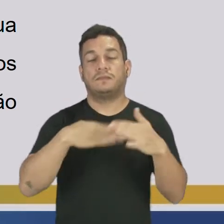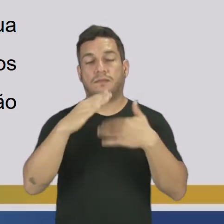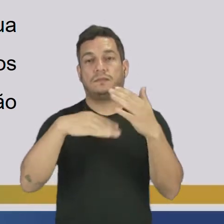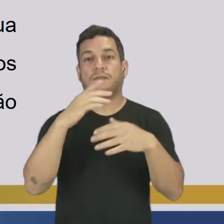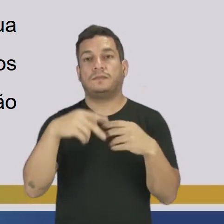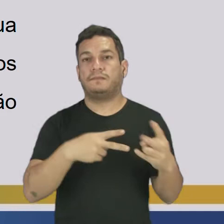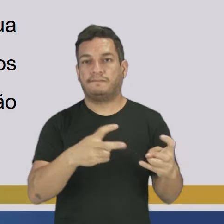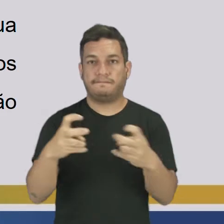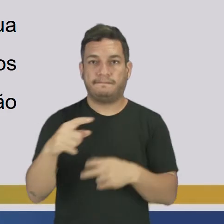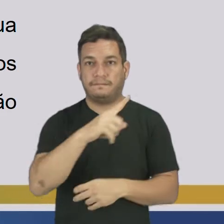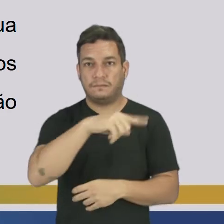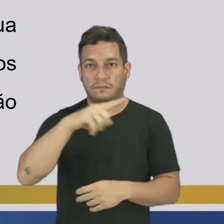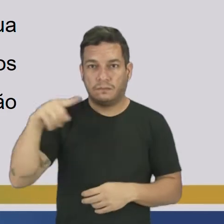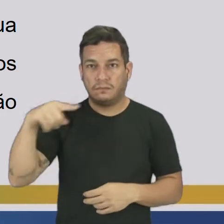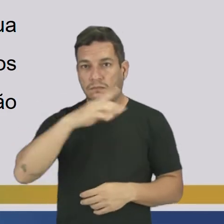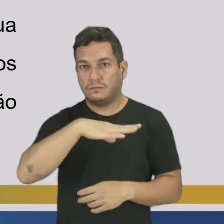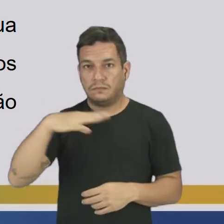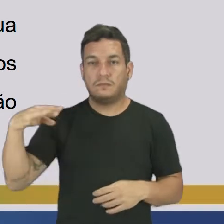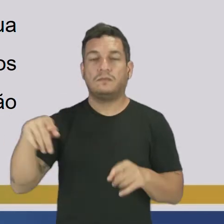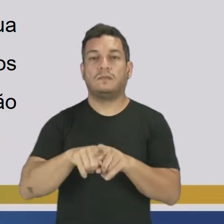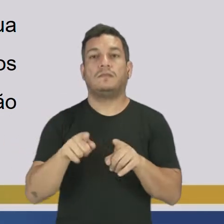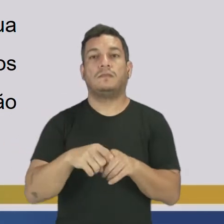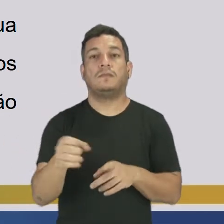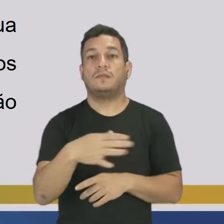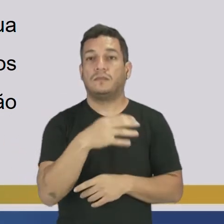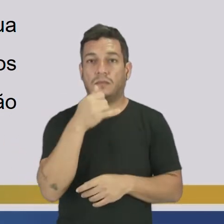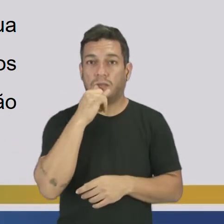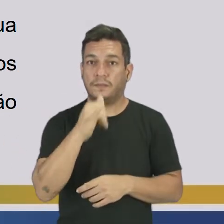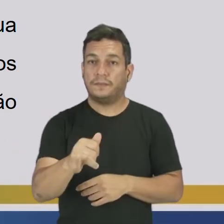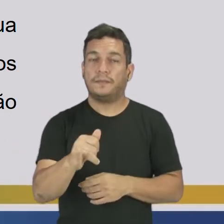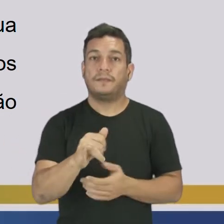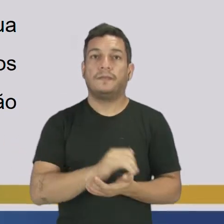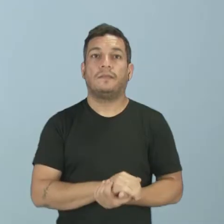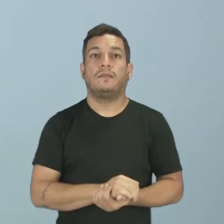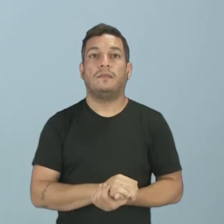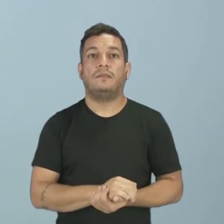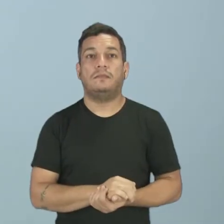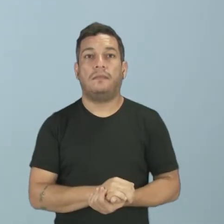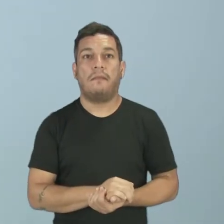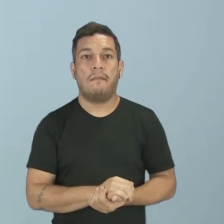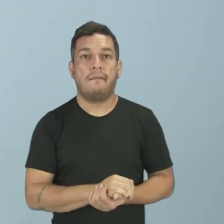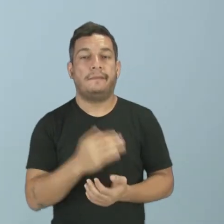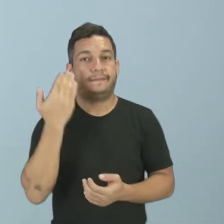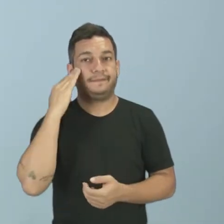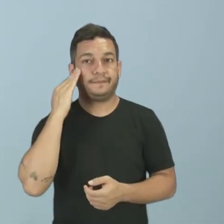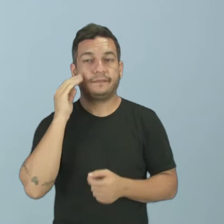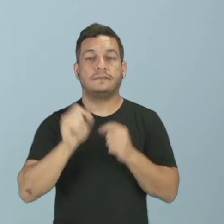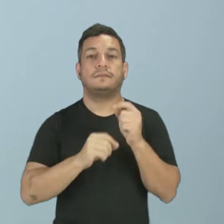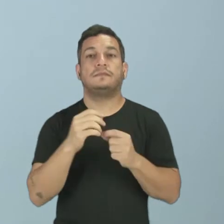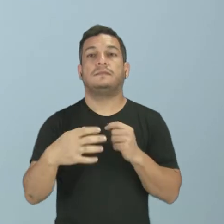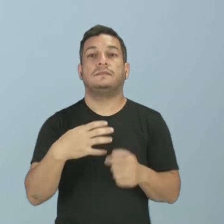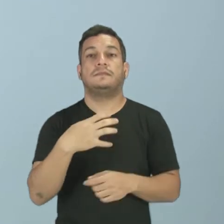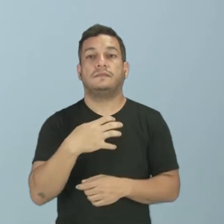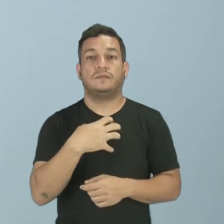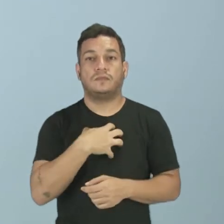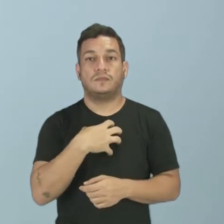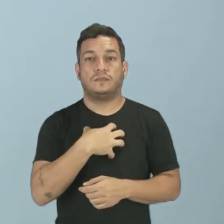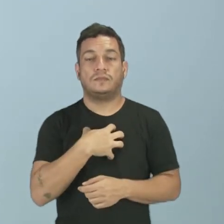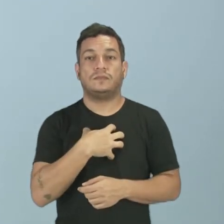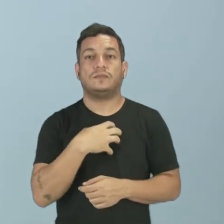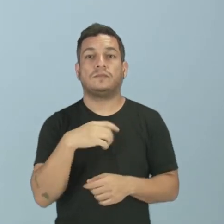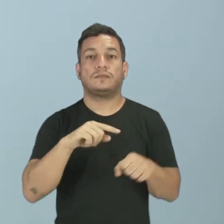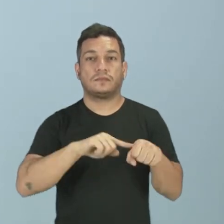de radiação e novas fontes de energia. Então, isso, com o entendimento do comportamento